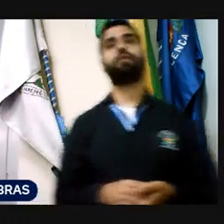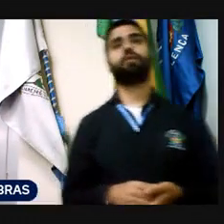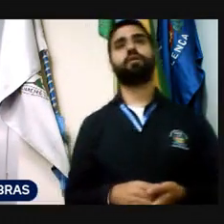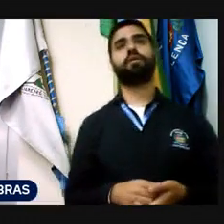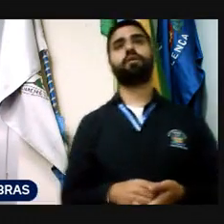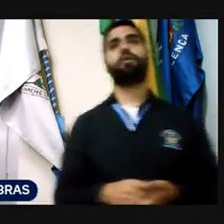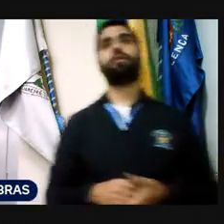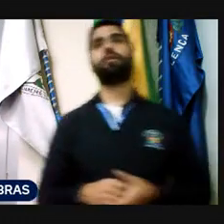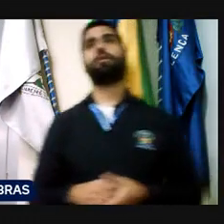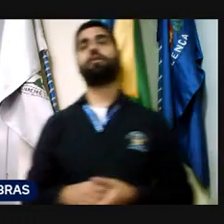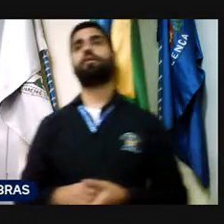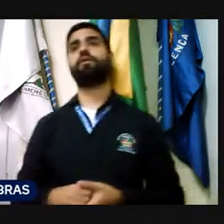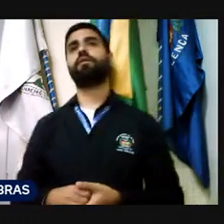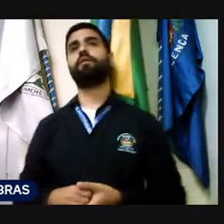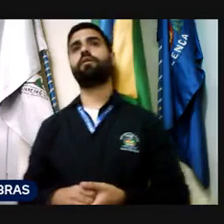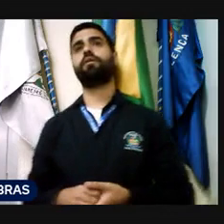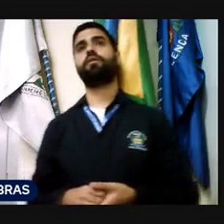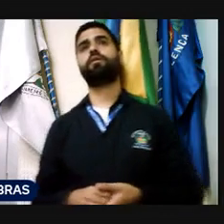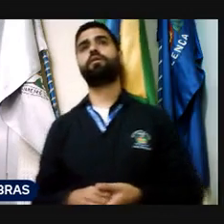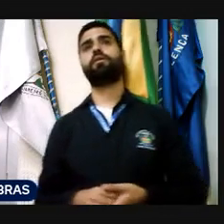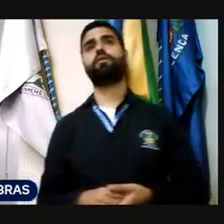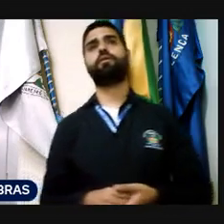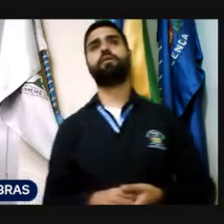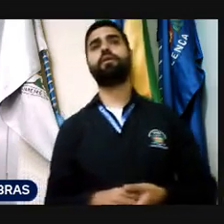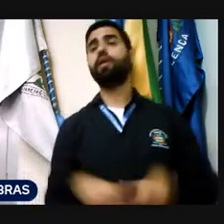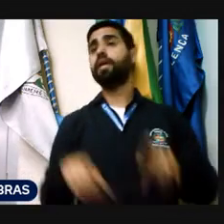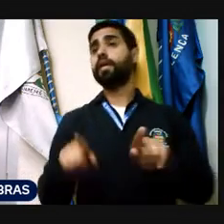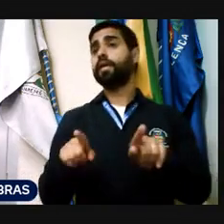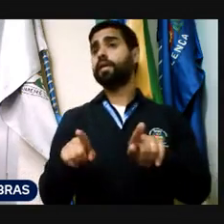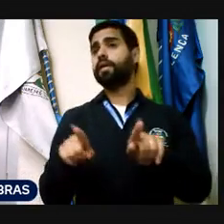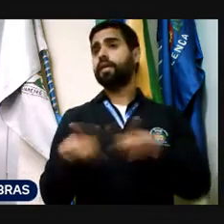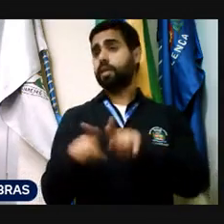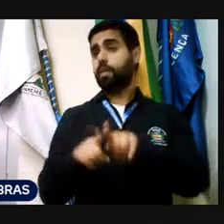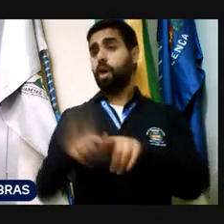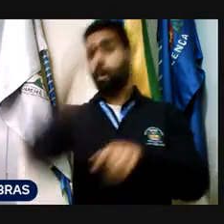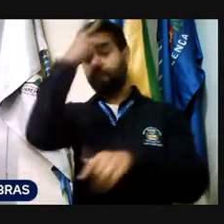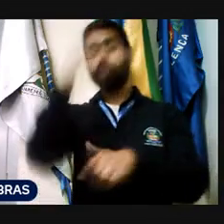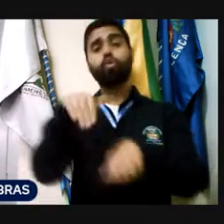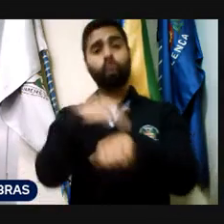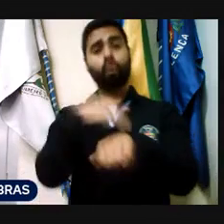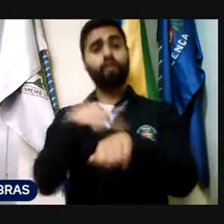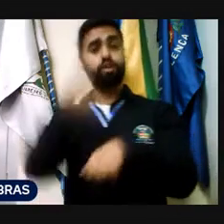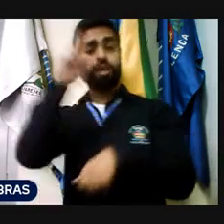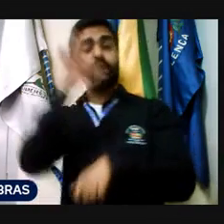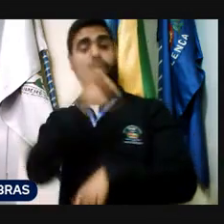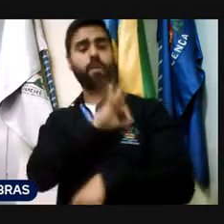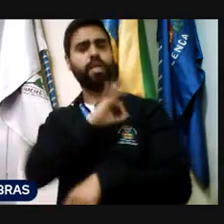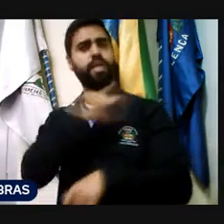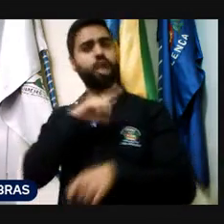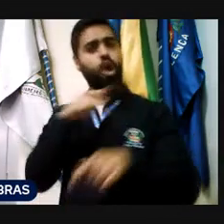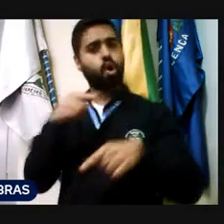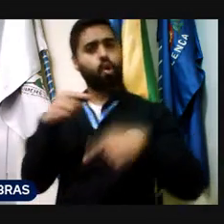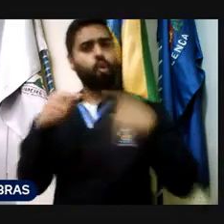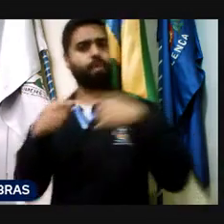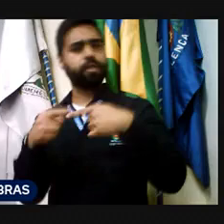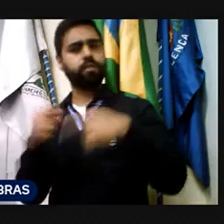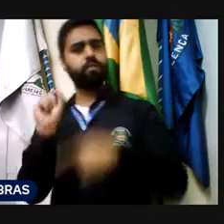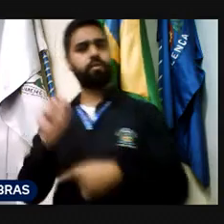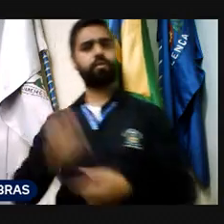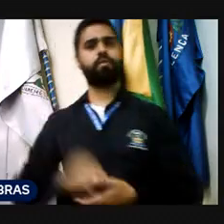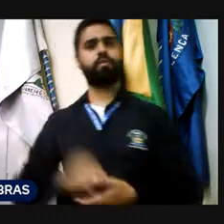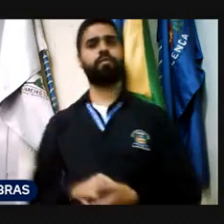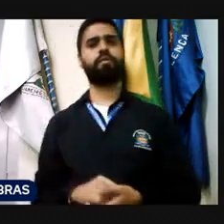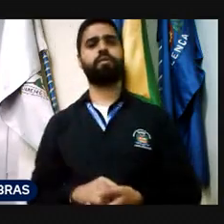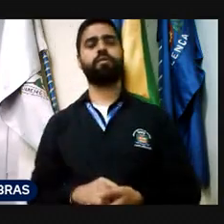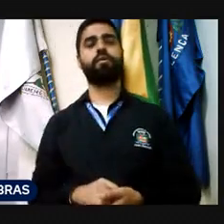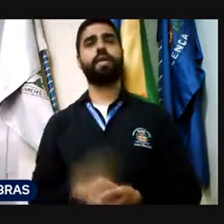ponderação do Amauri, o prefeito conversou com o comandante, que eles têm uma missão, que é essa,